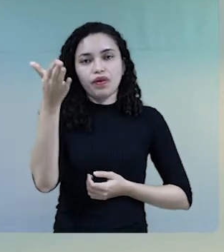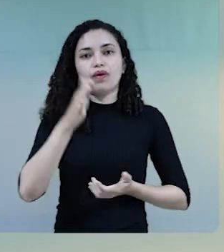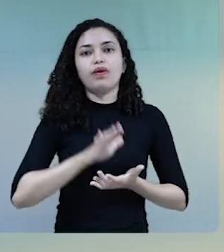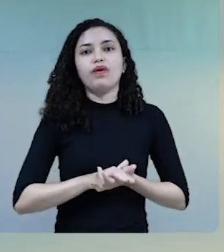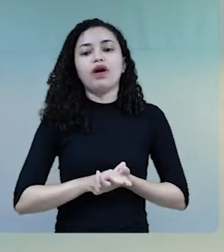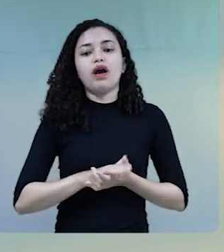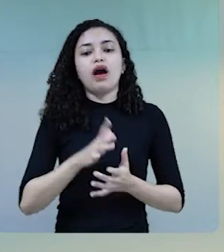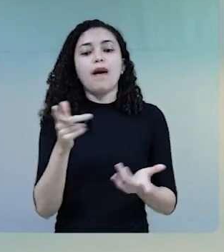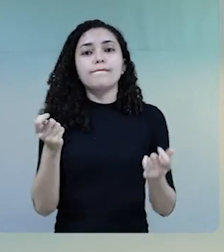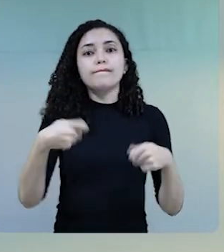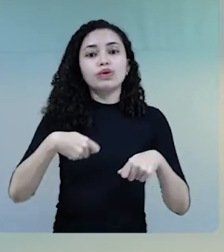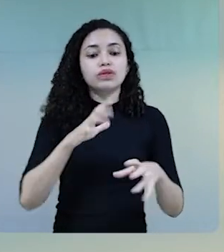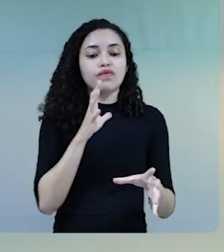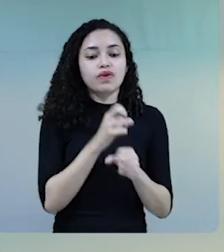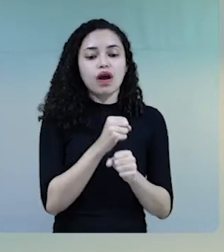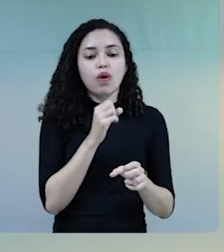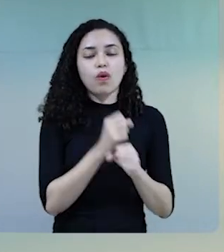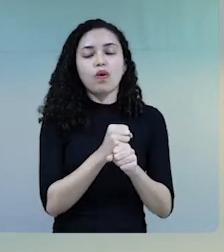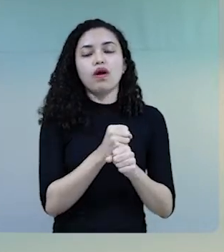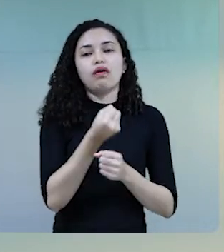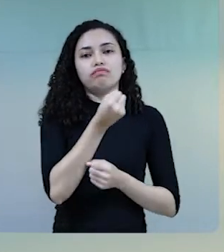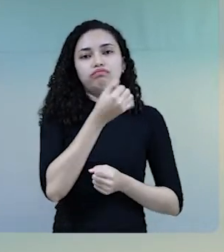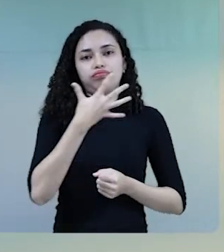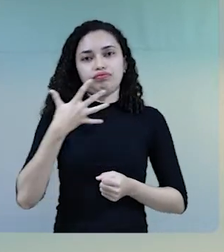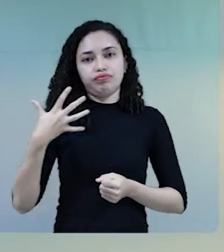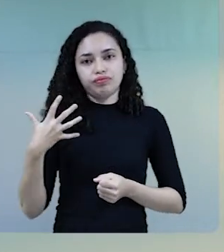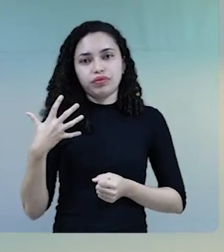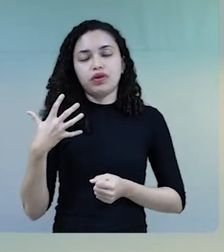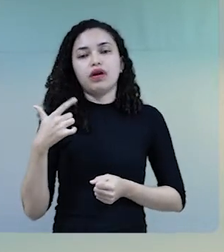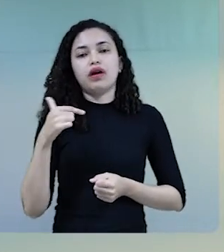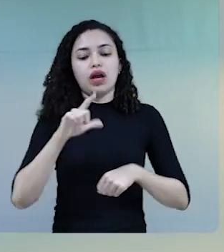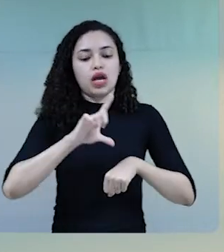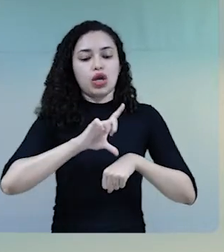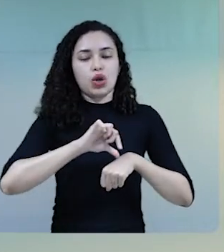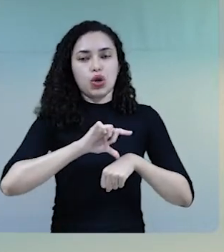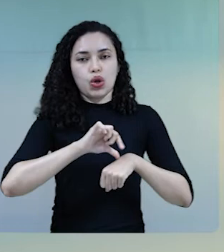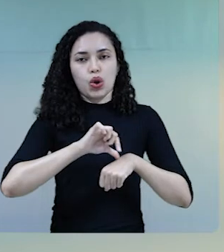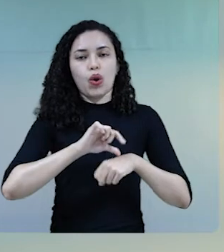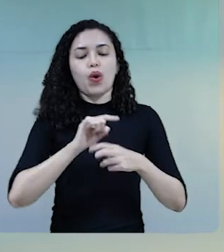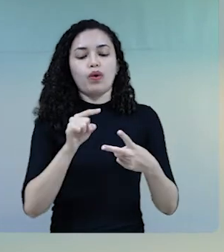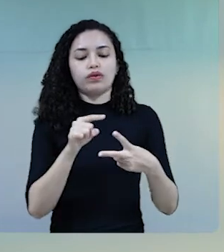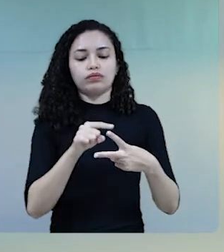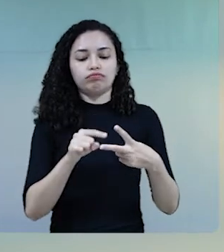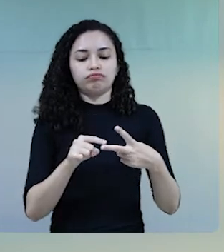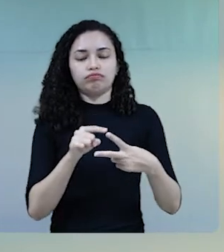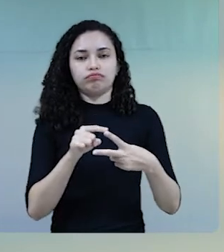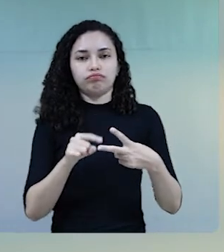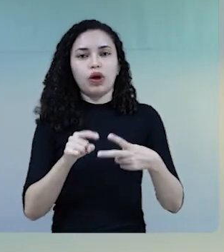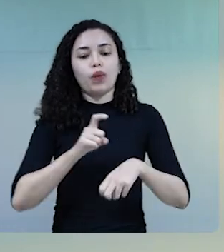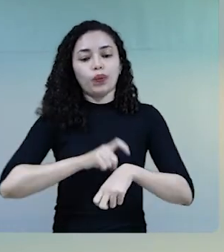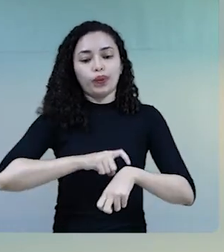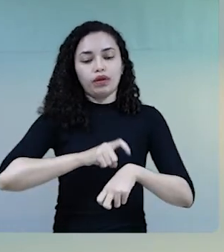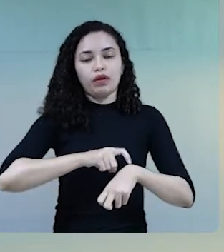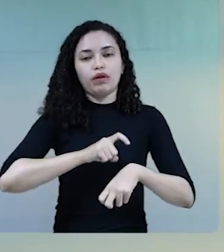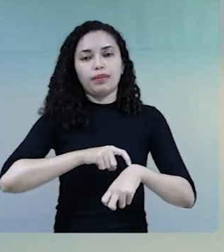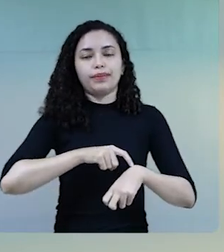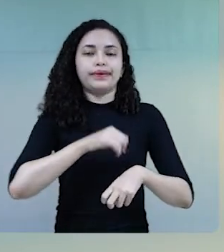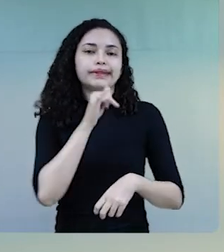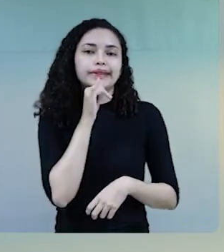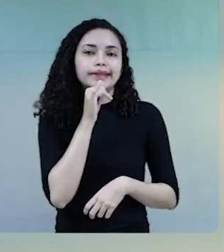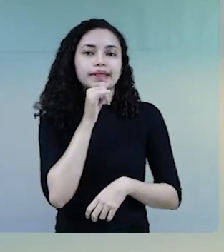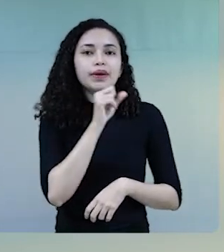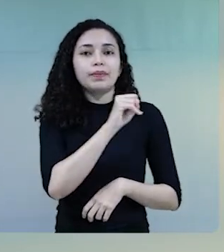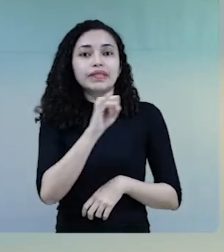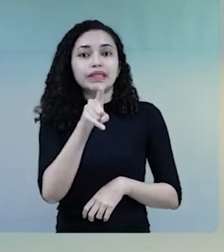em kilowatt e o teu tempo, cara, em hora. E o teu tempo em hora. Então, se você tiver